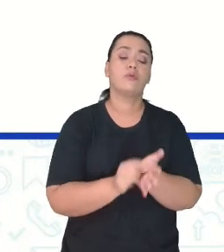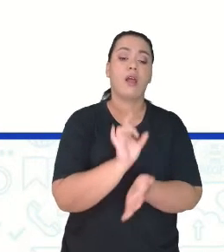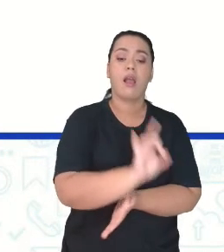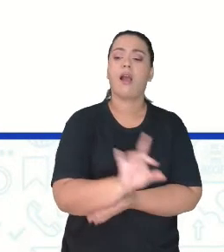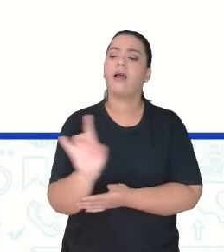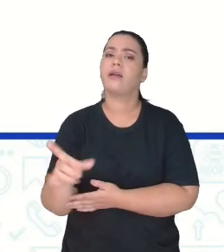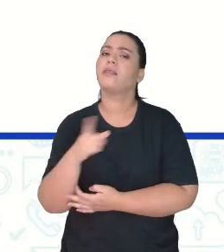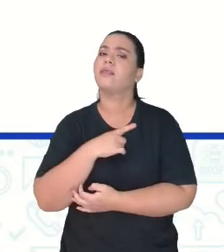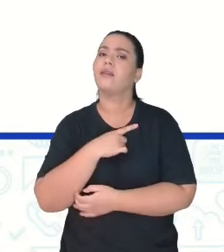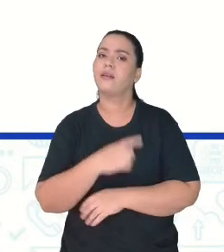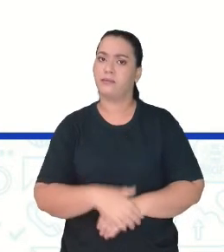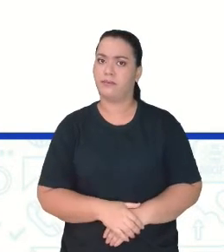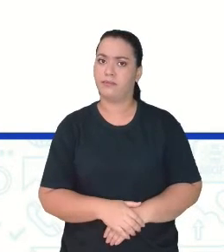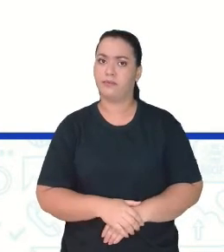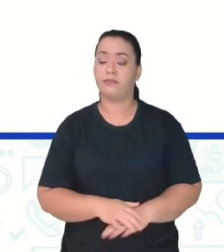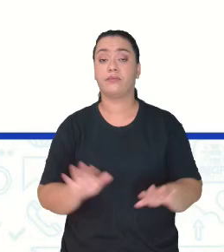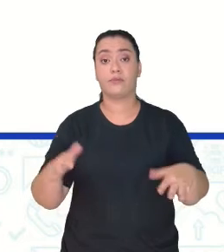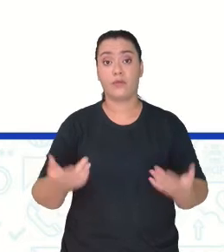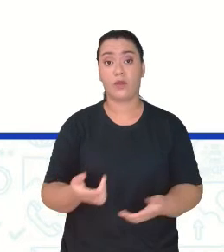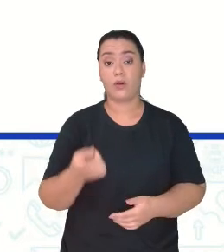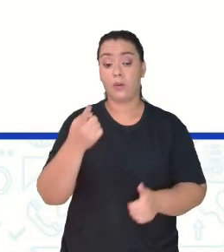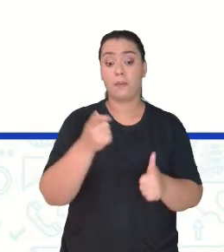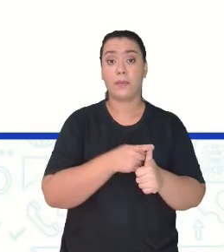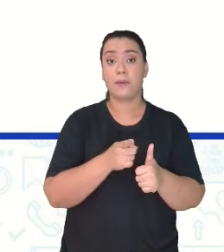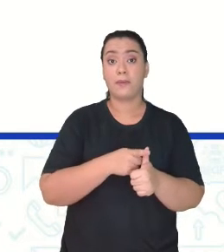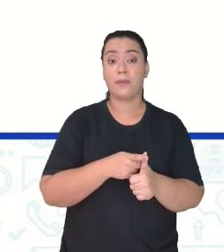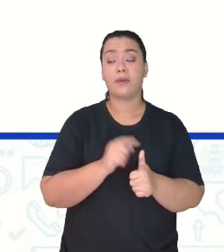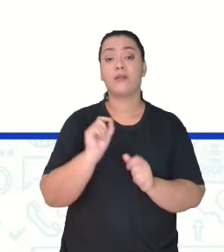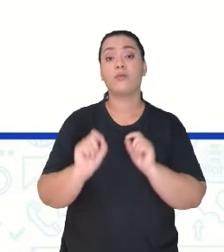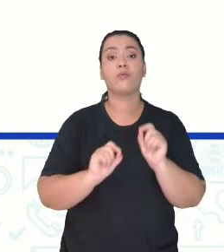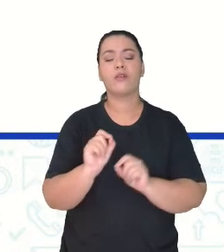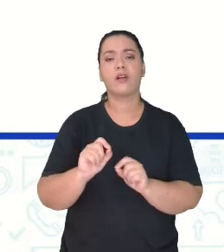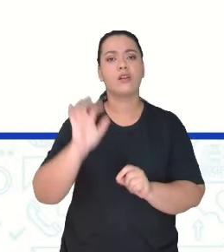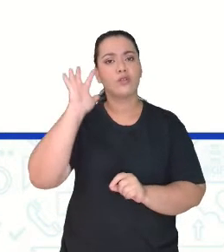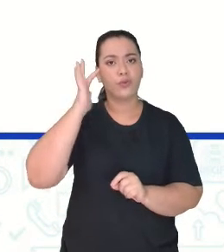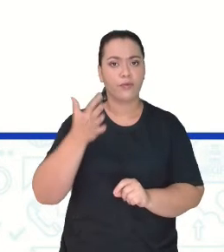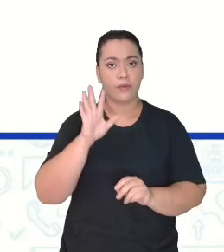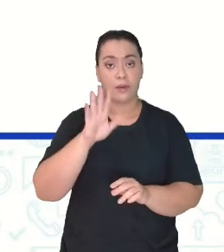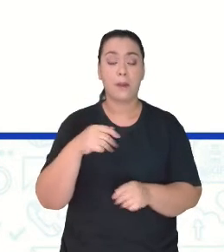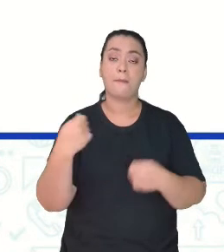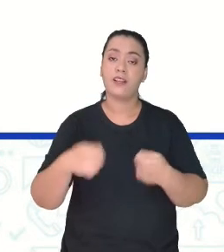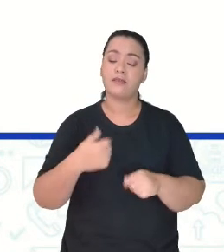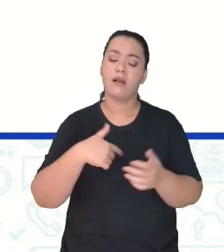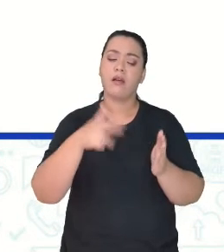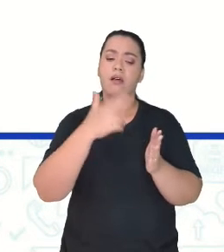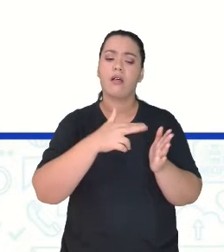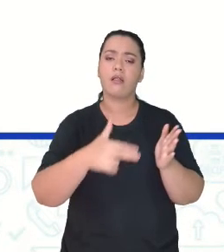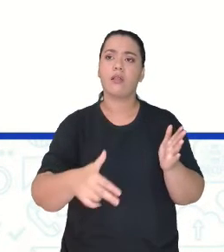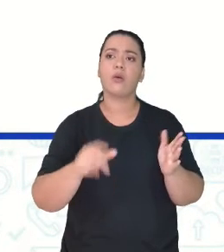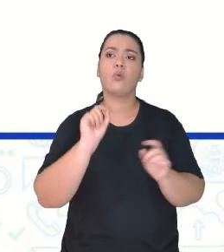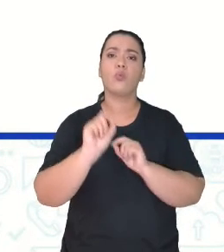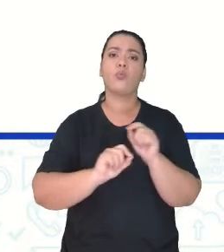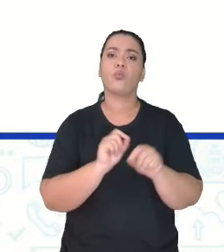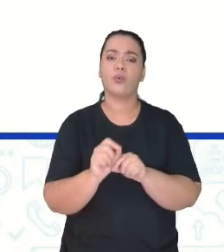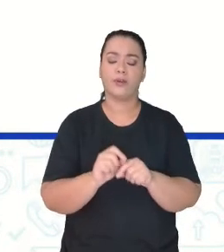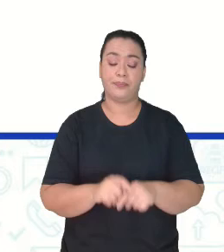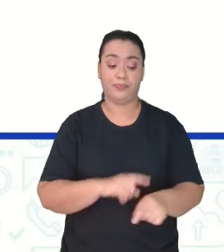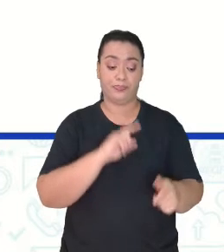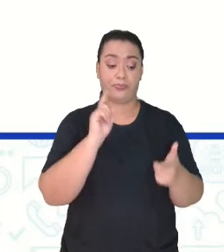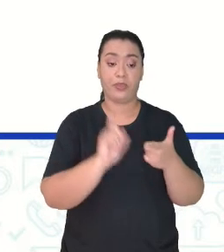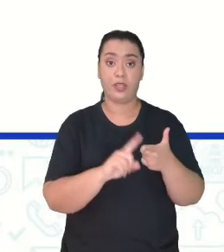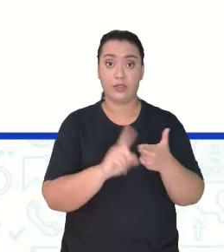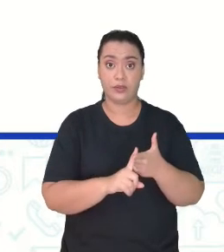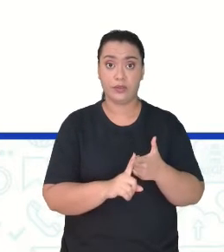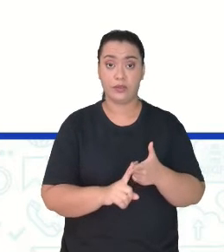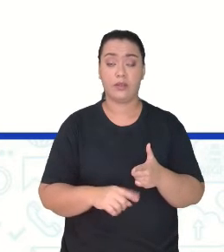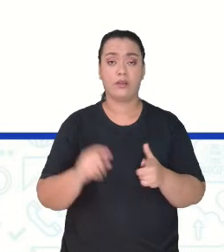Então, primeiro passo aí para resolver o problema é, claro, ler o que está dizendo aí o probleminha. Segundo passo